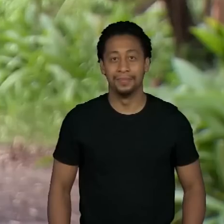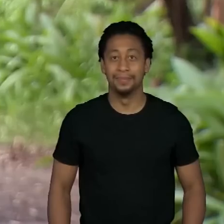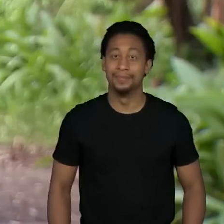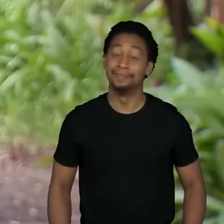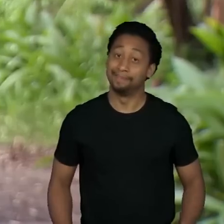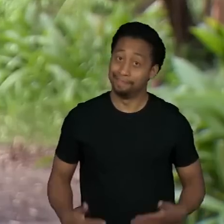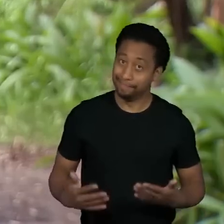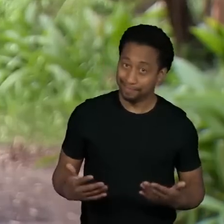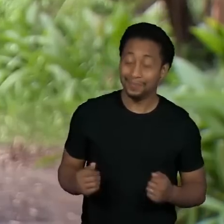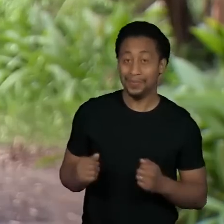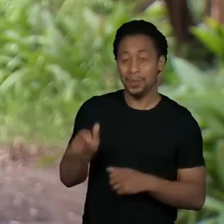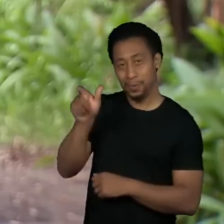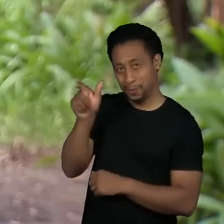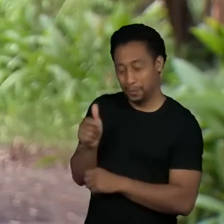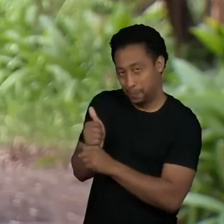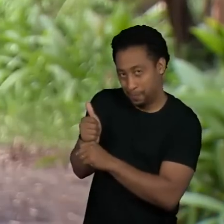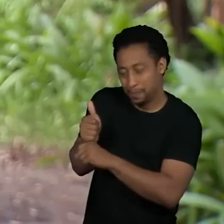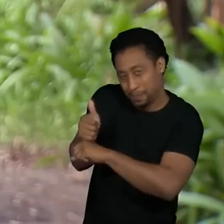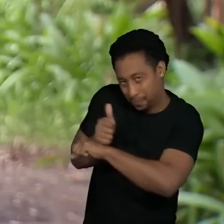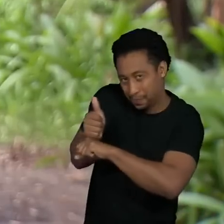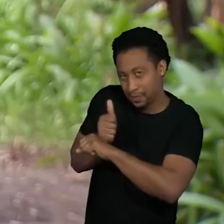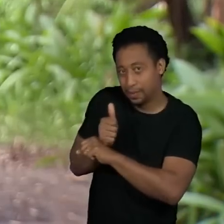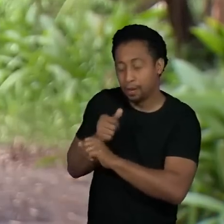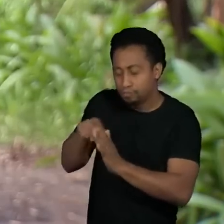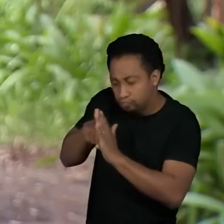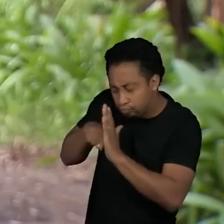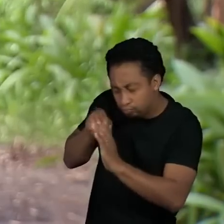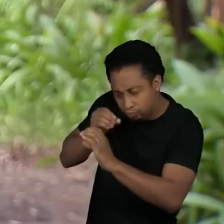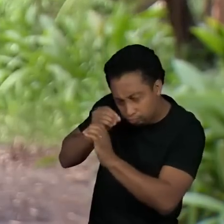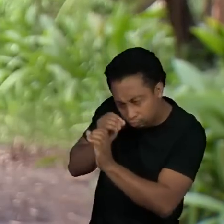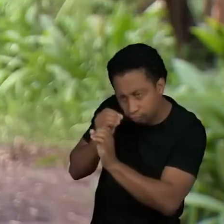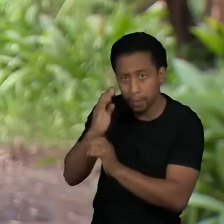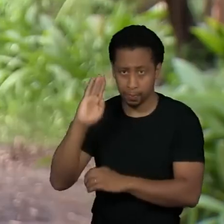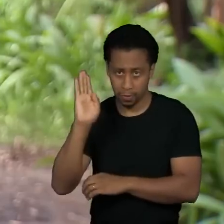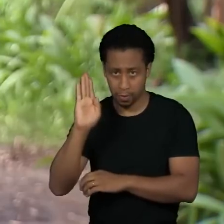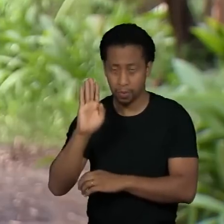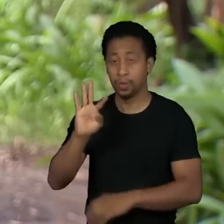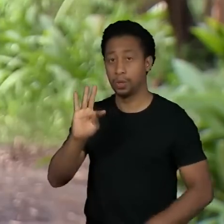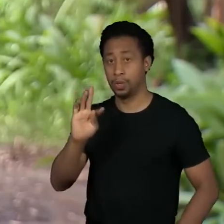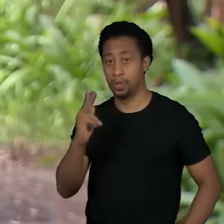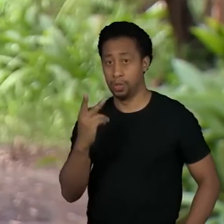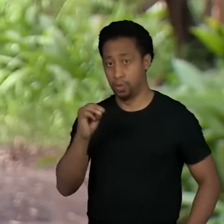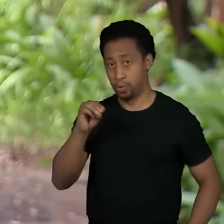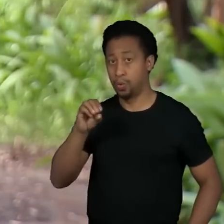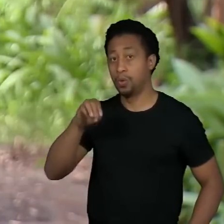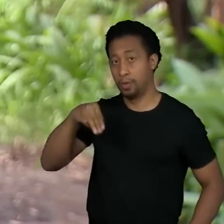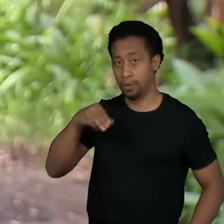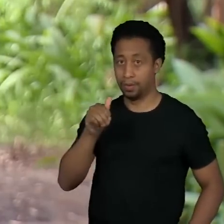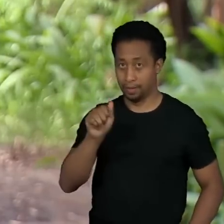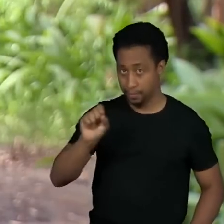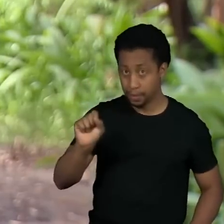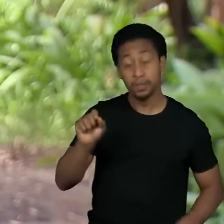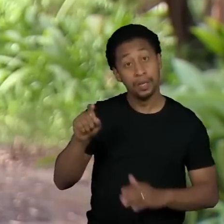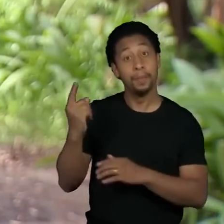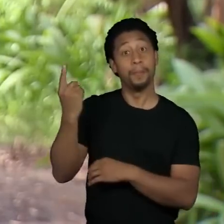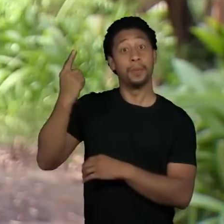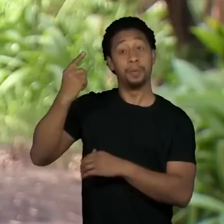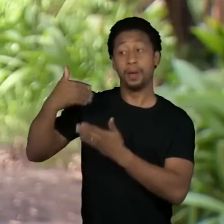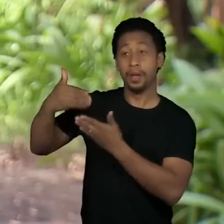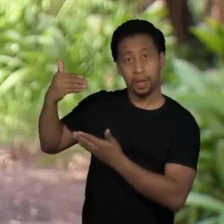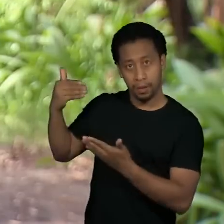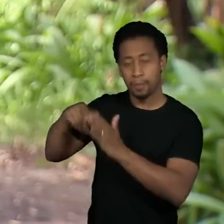O biólogo norte-americano Thomas Lovejoy foi um dos mais importantes pesquisadores sobre as espécies animais